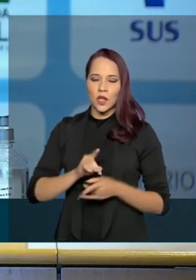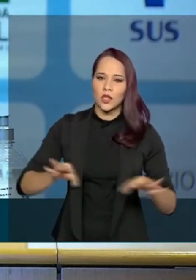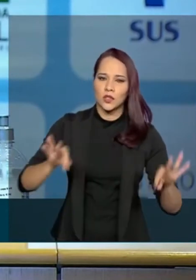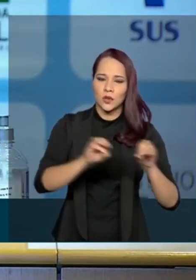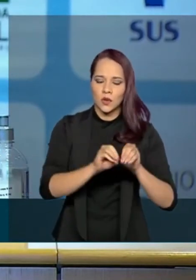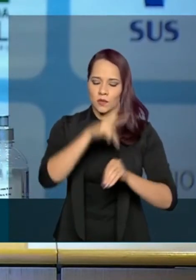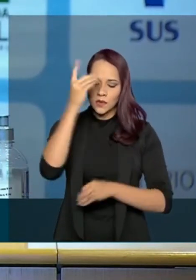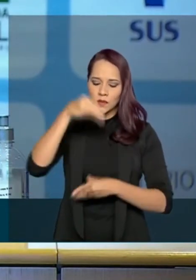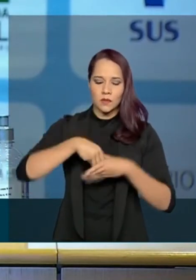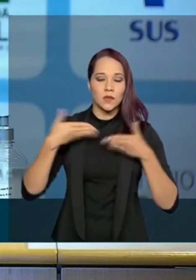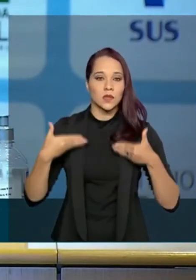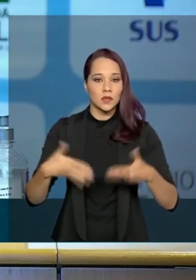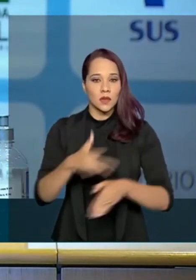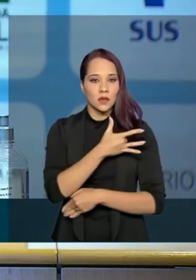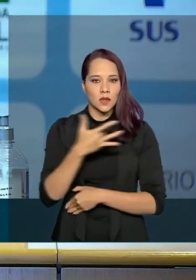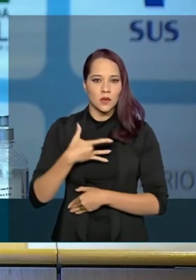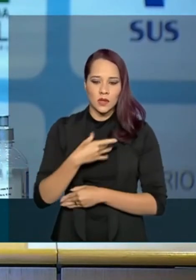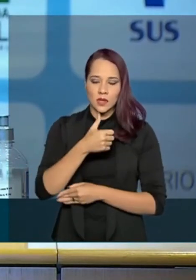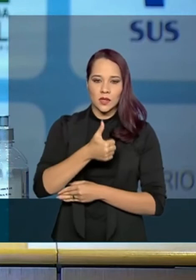integrantes do Ministério,